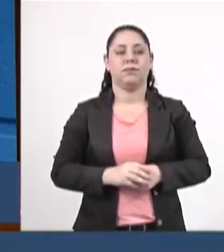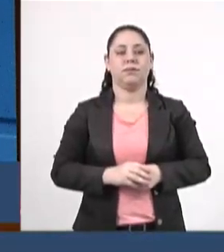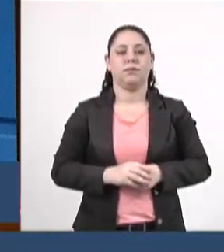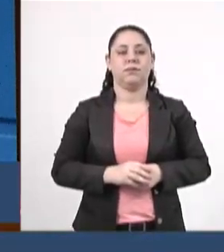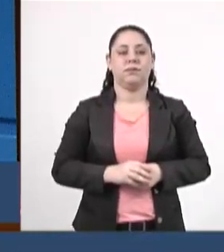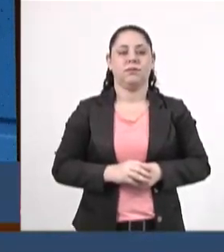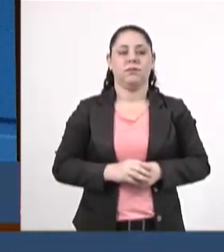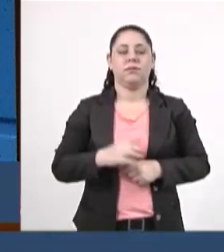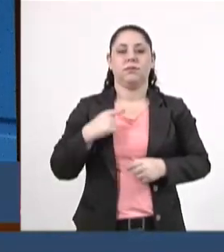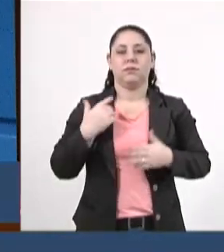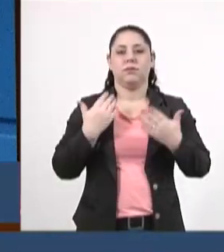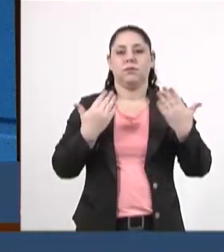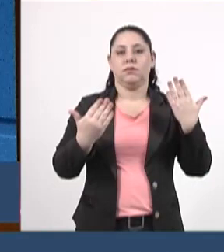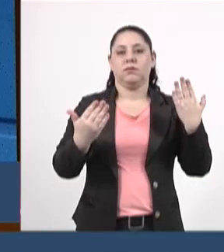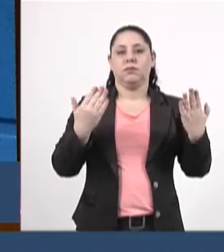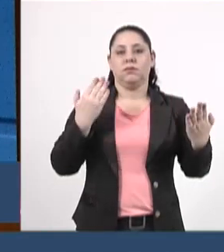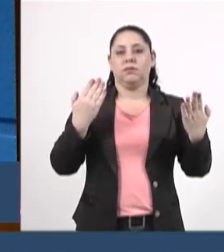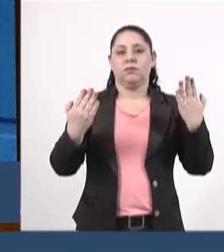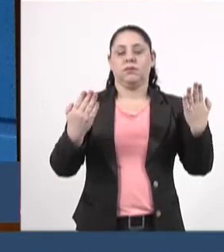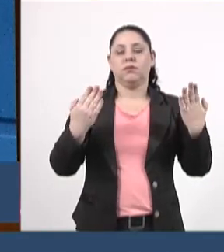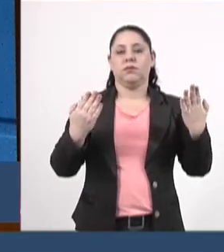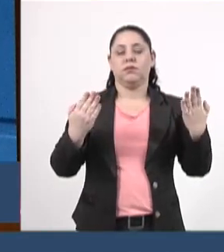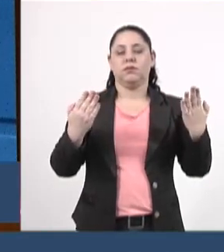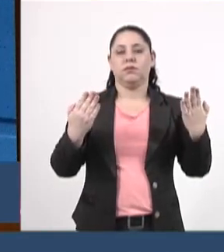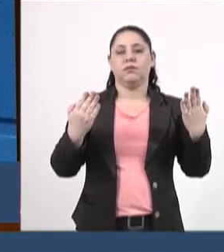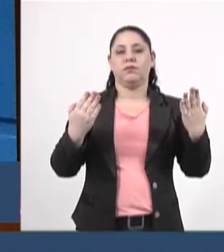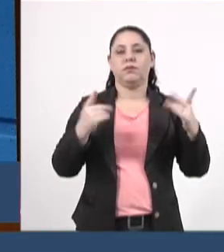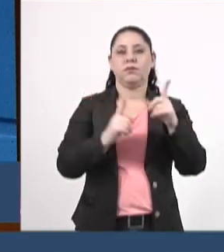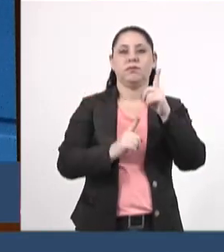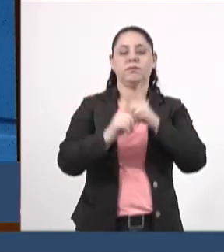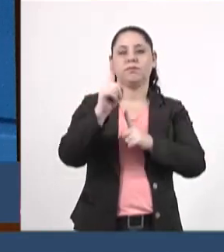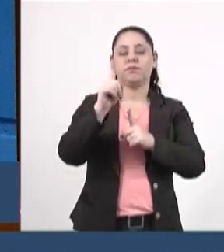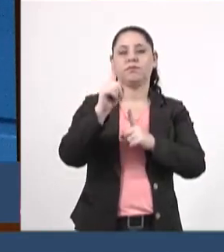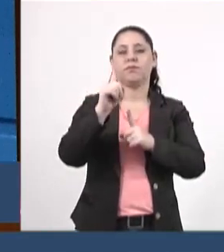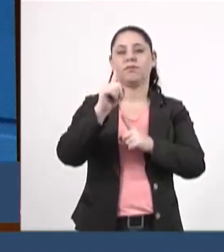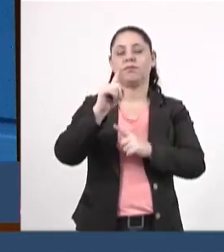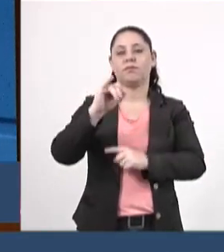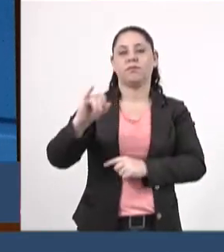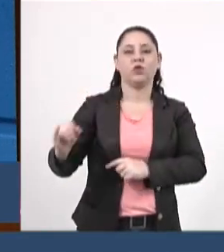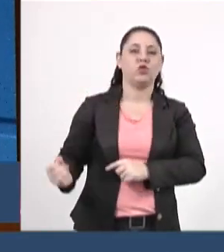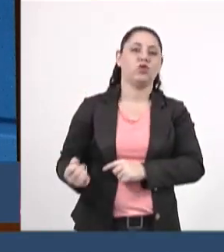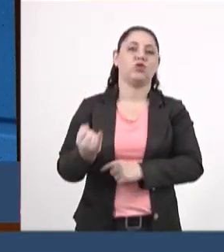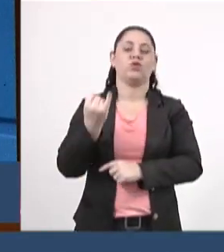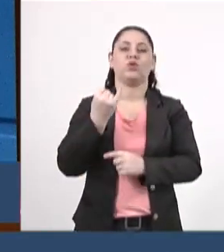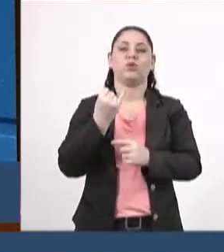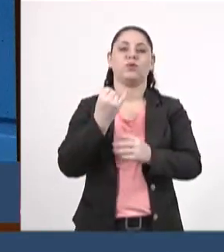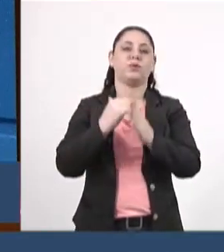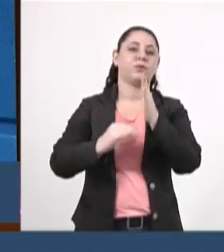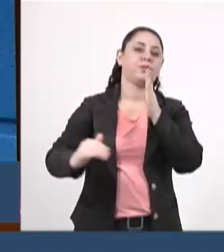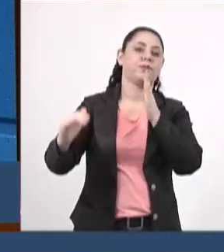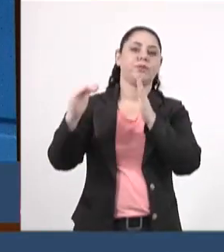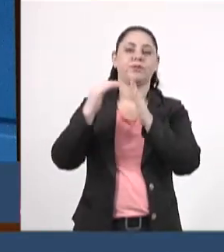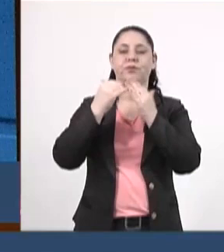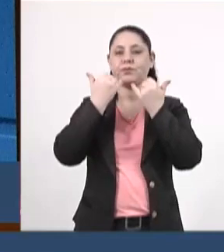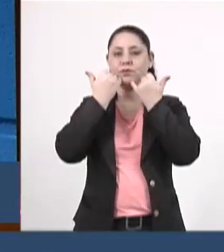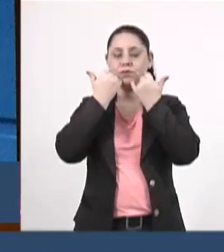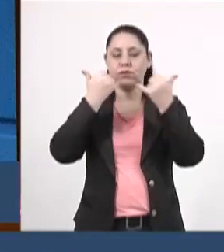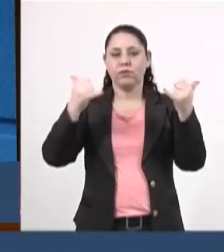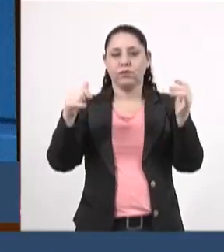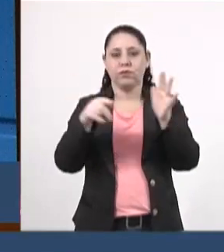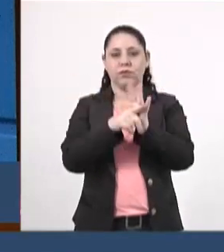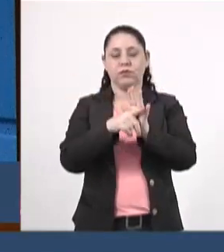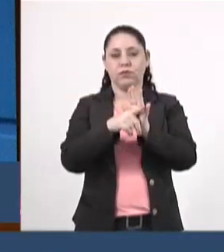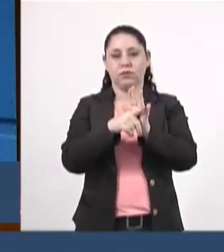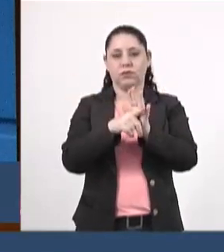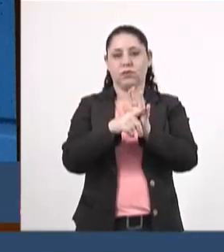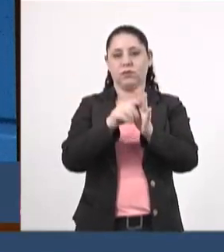Eu fiz um comparativo dos índices de inflação com o aumento da energia